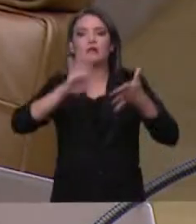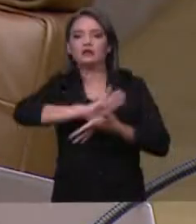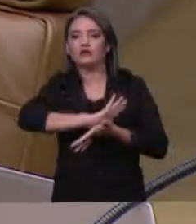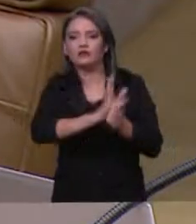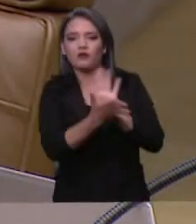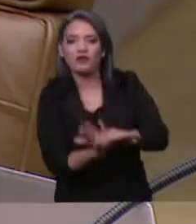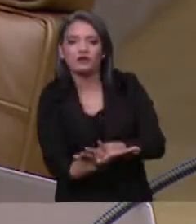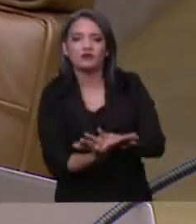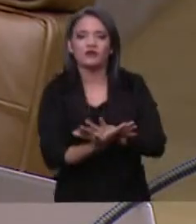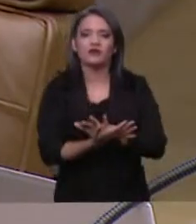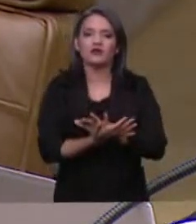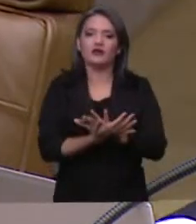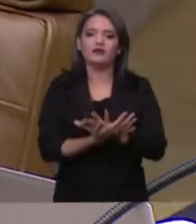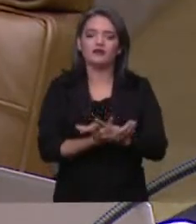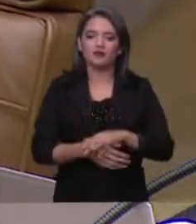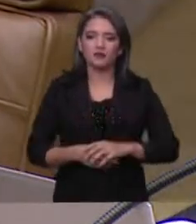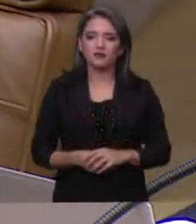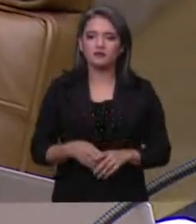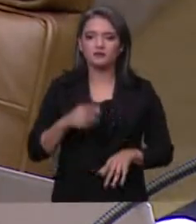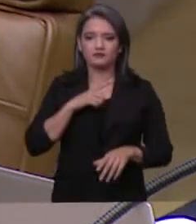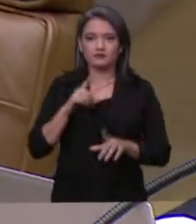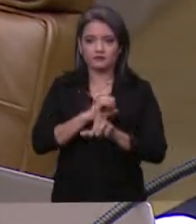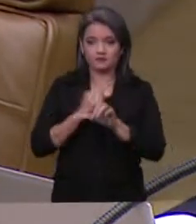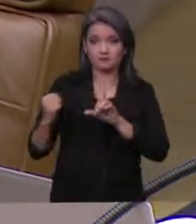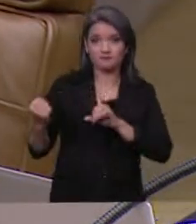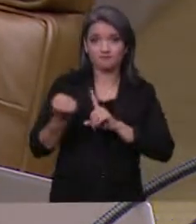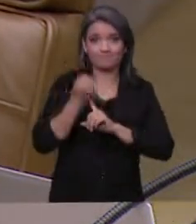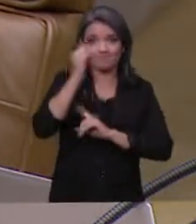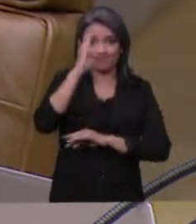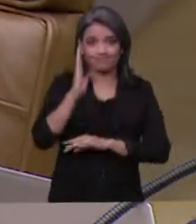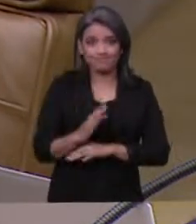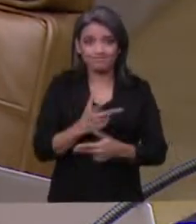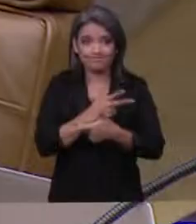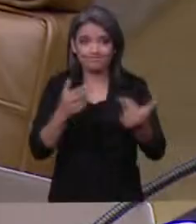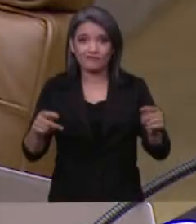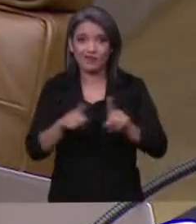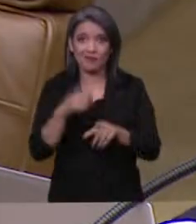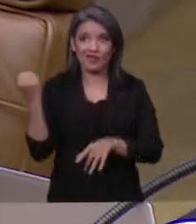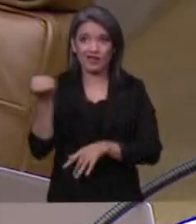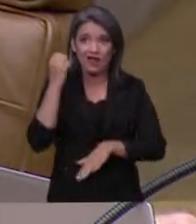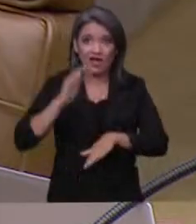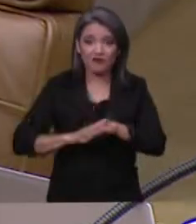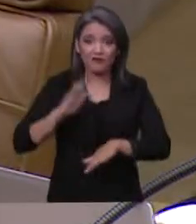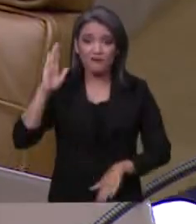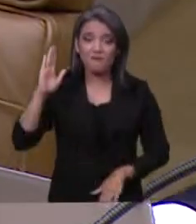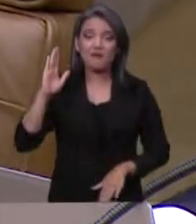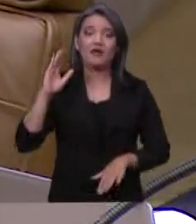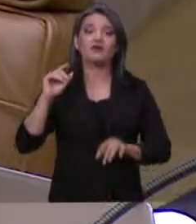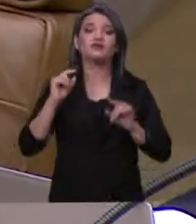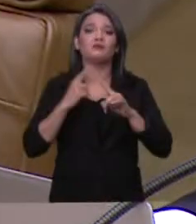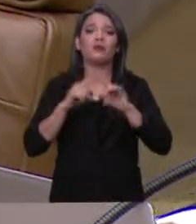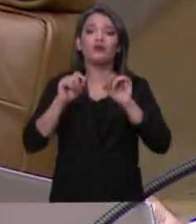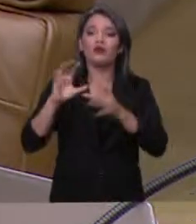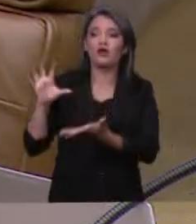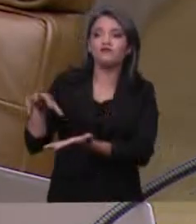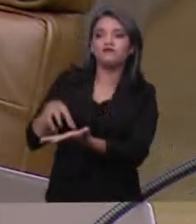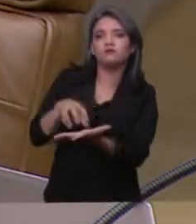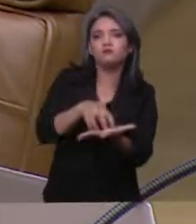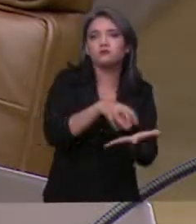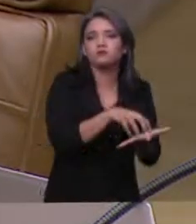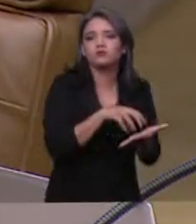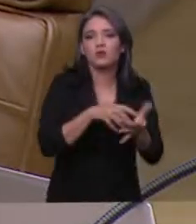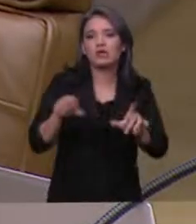dos bens públicos da sociedade brasileira, de agravamento, portanto, das instituições,